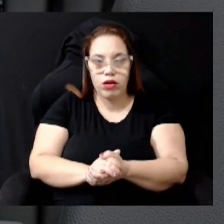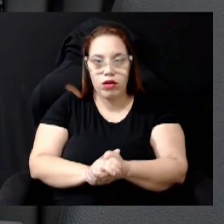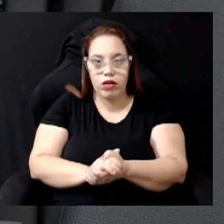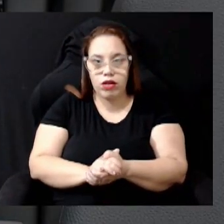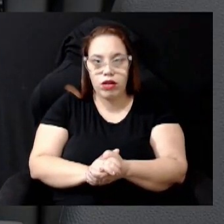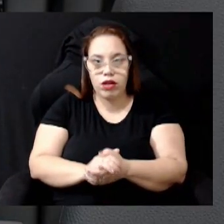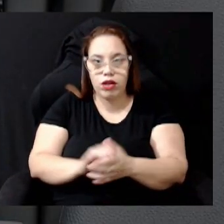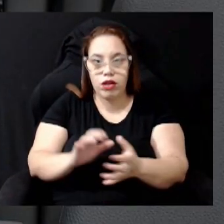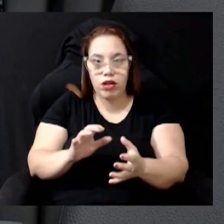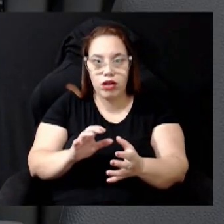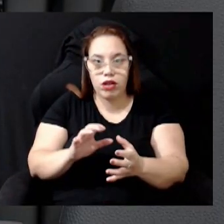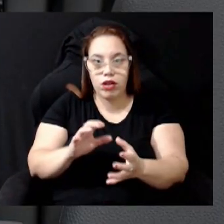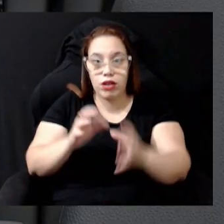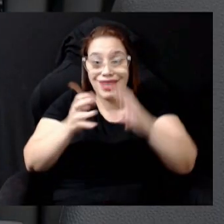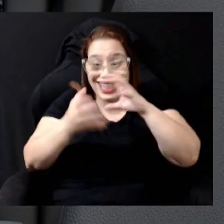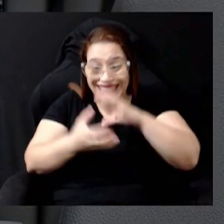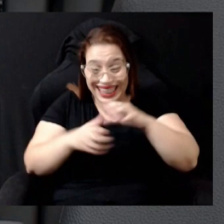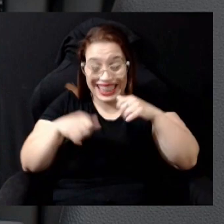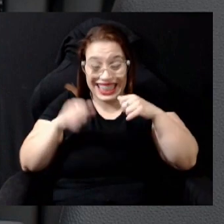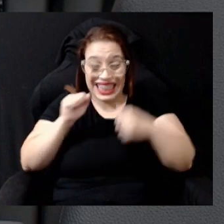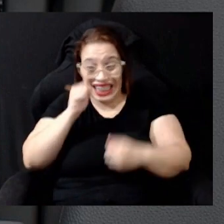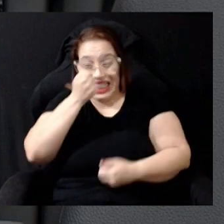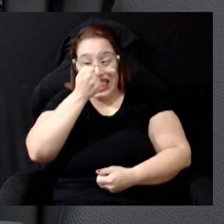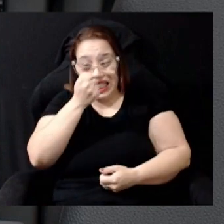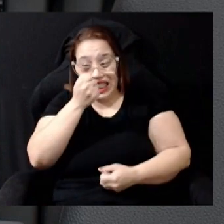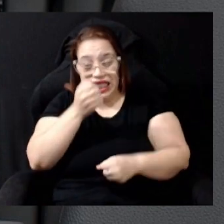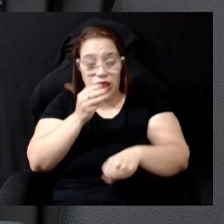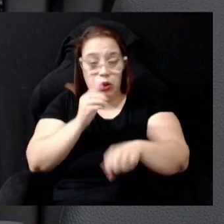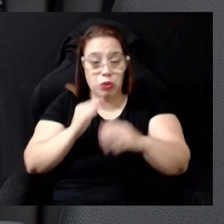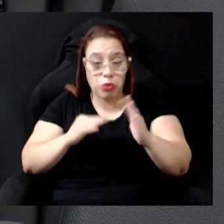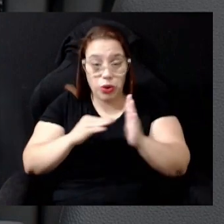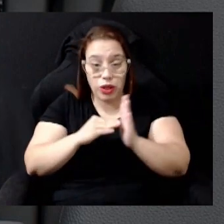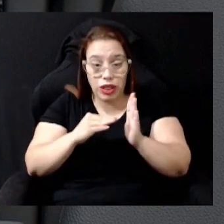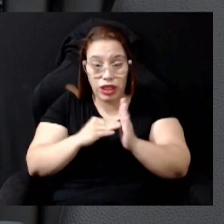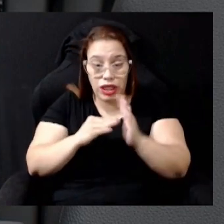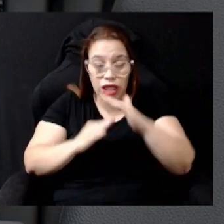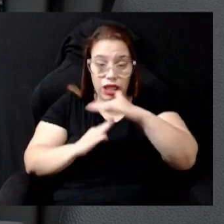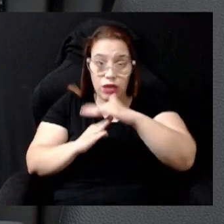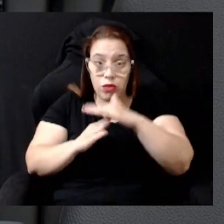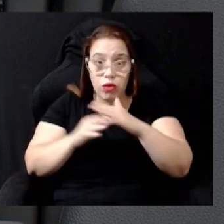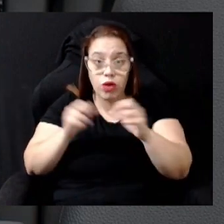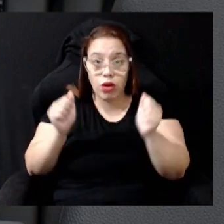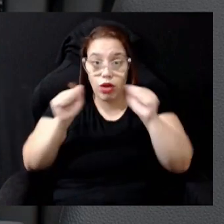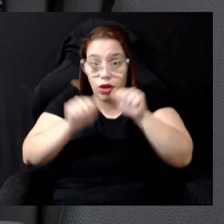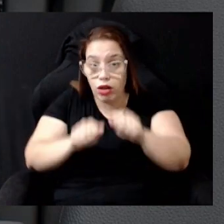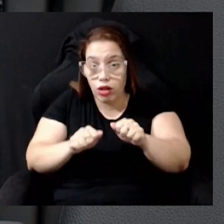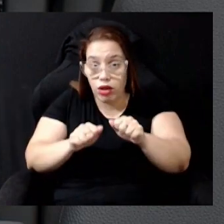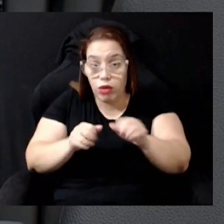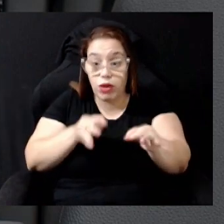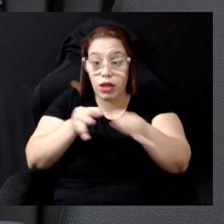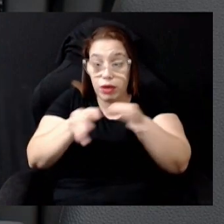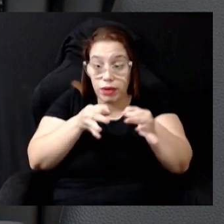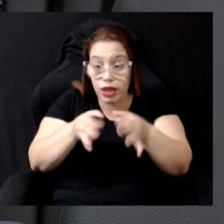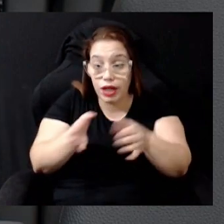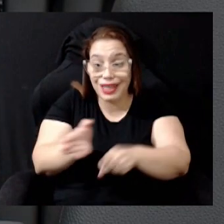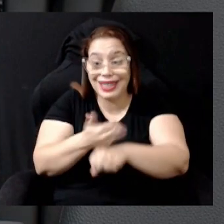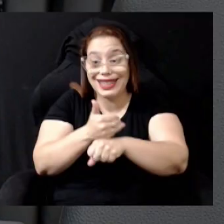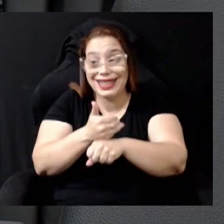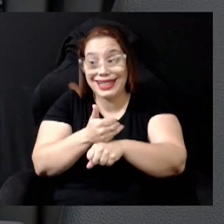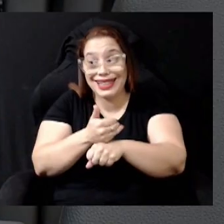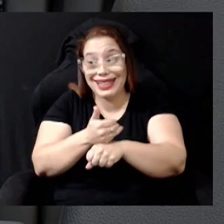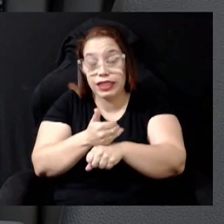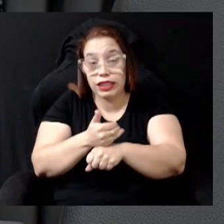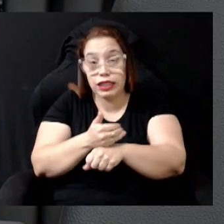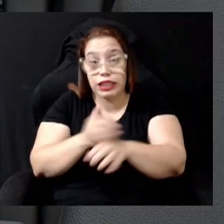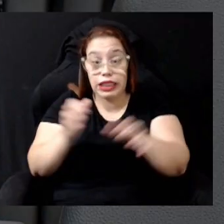eventos extremos com tempo suficiente para que o município, a região, possa se preparar minimamente para esses impactos.